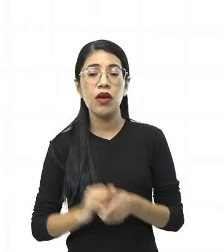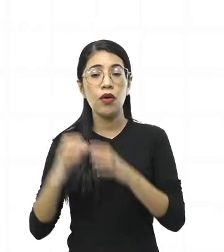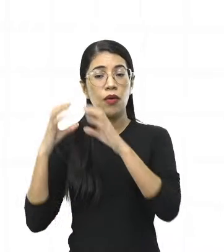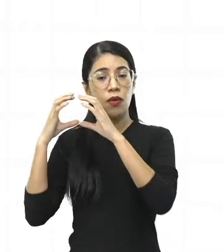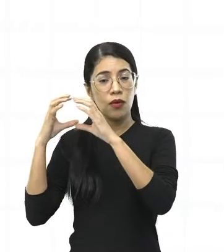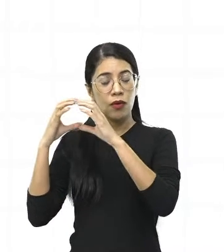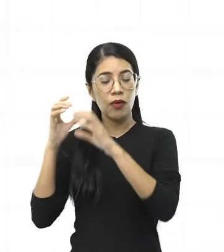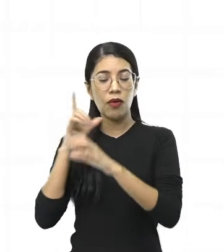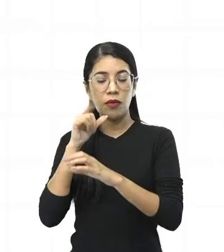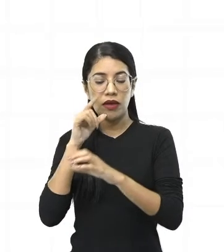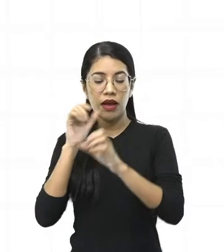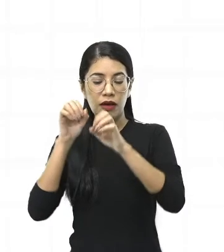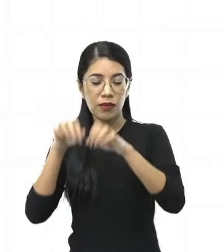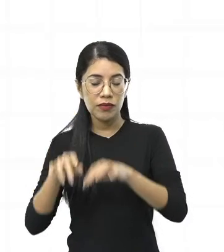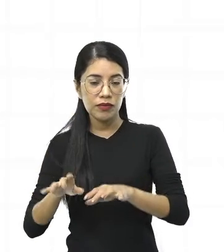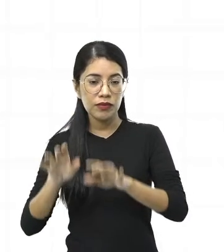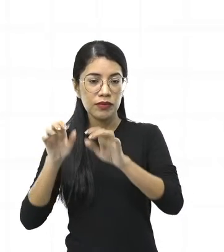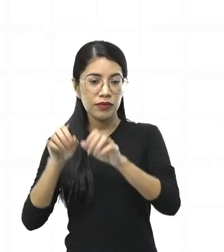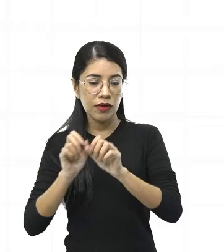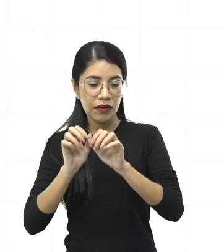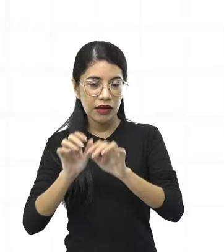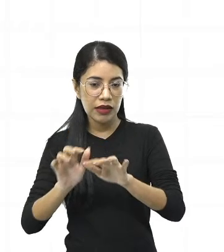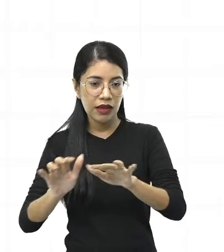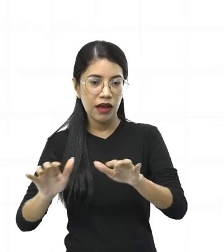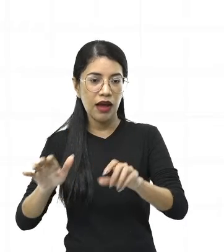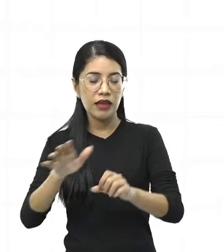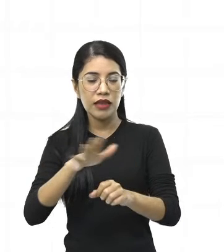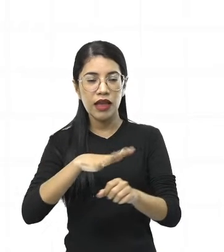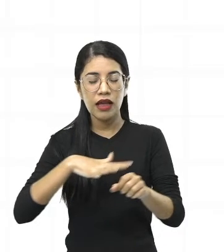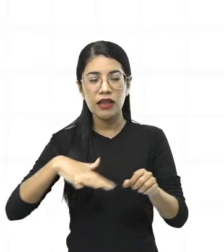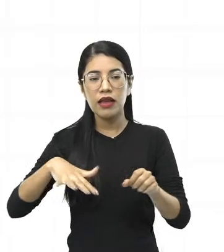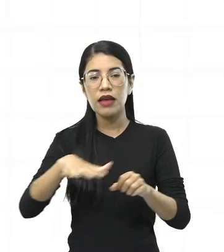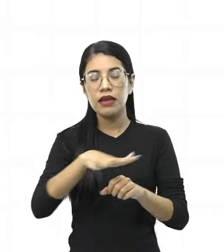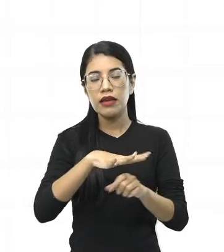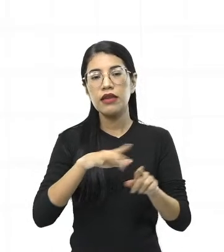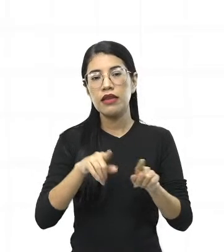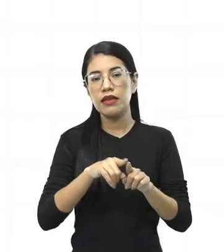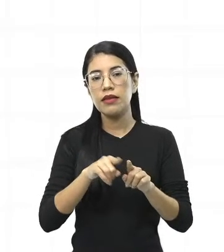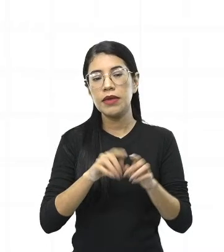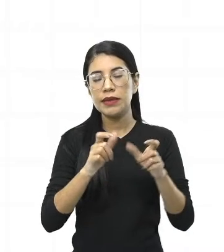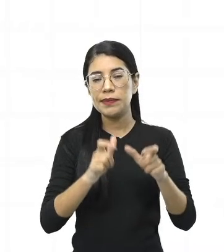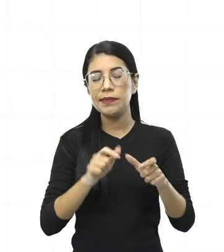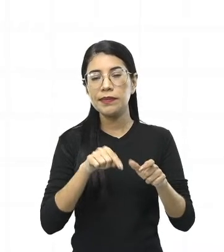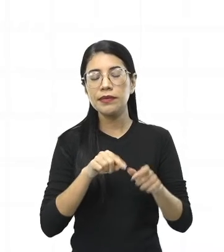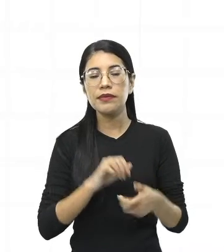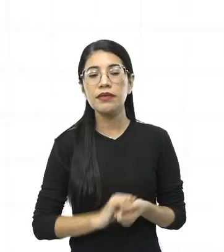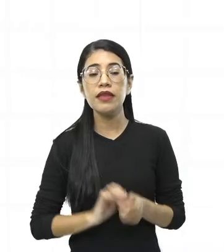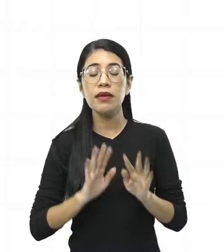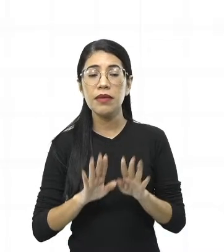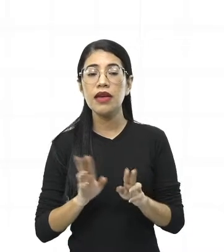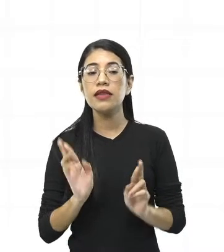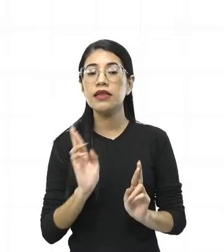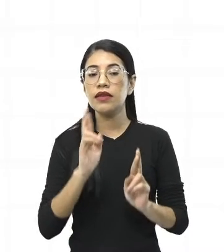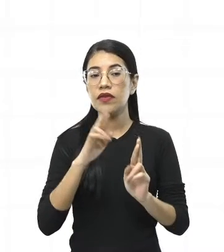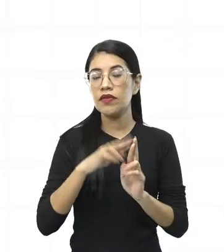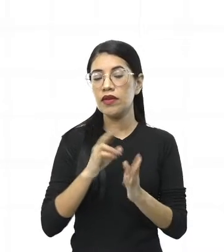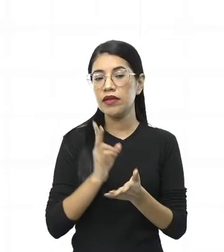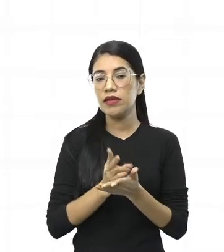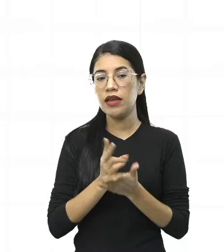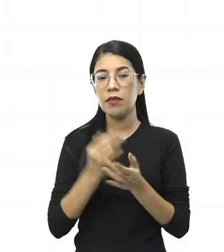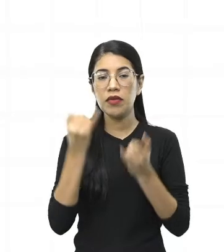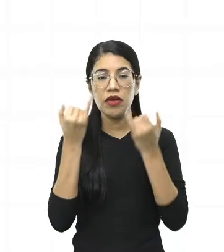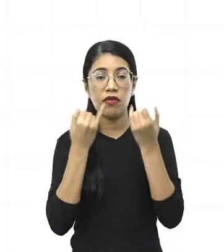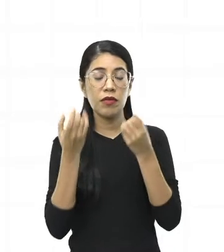é transportado, né? Como o coco chega lá na ilha, né? Mas ele sempre fazendo referência a essa